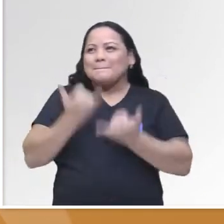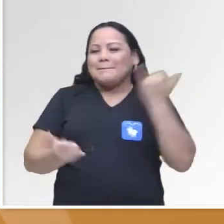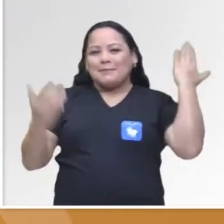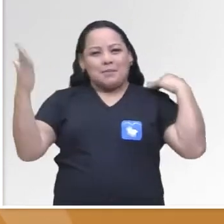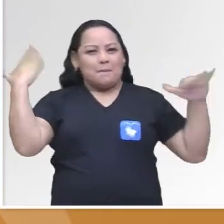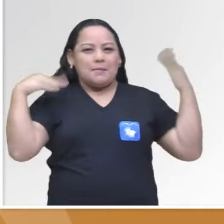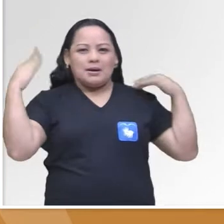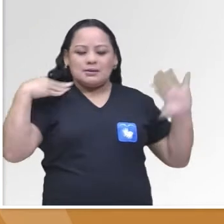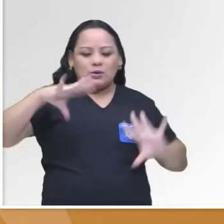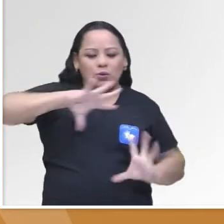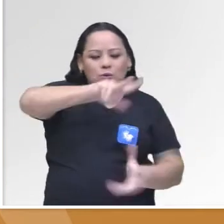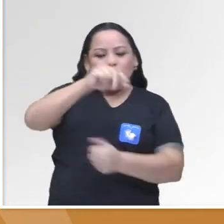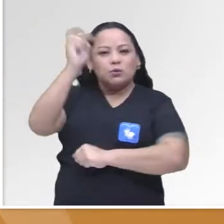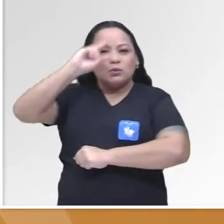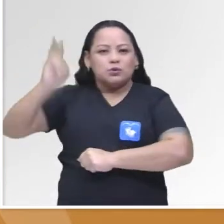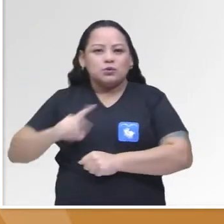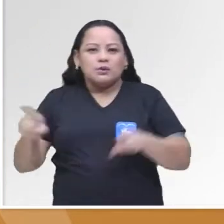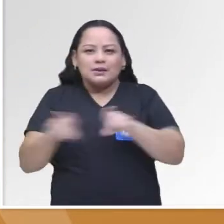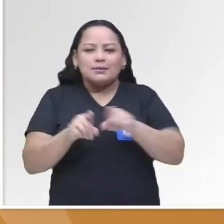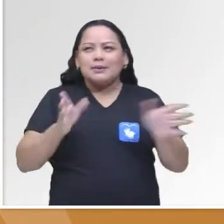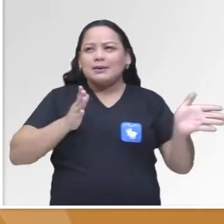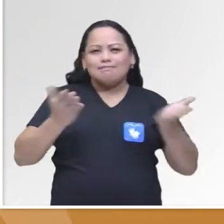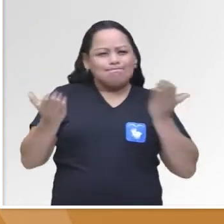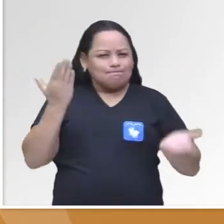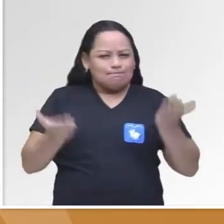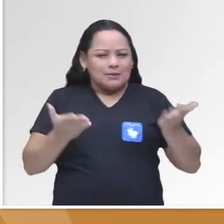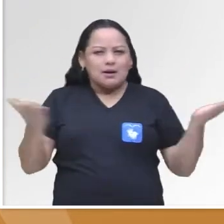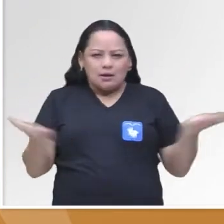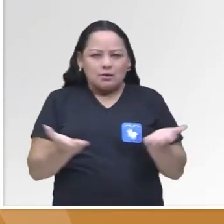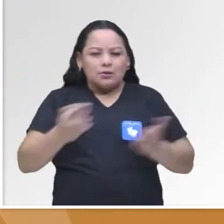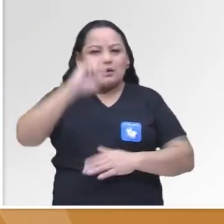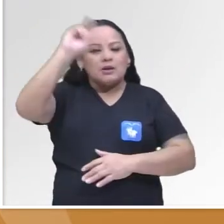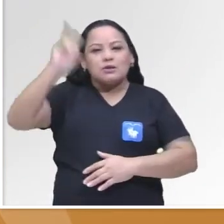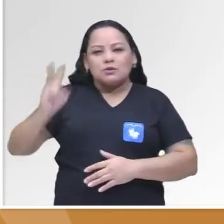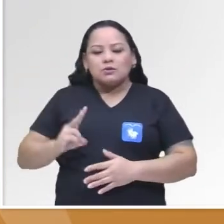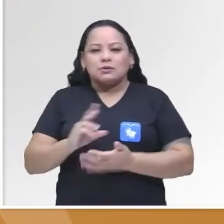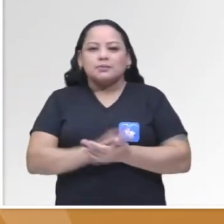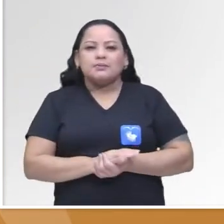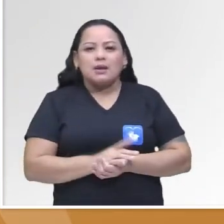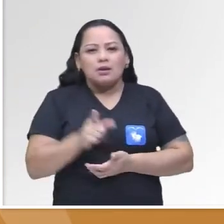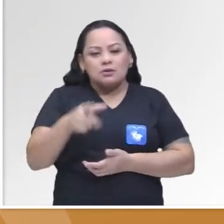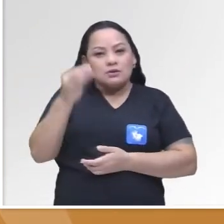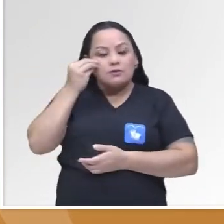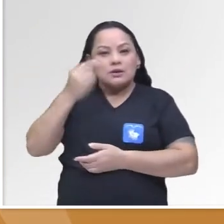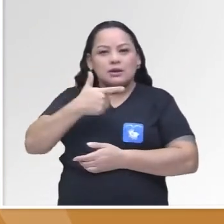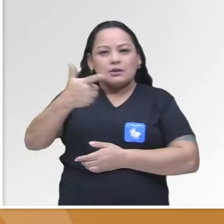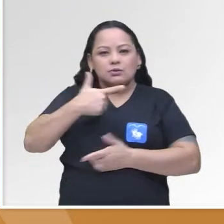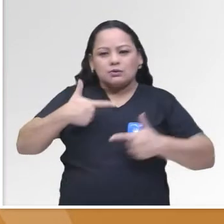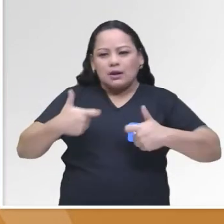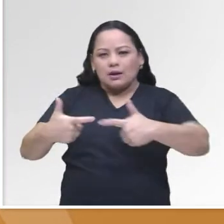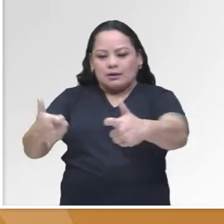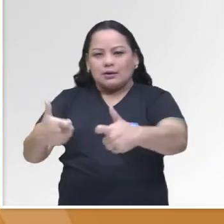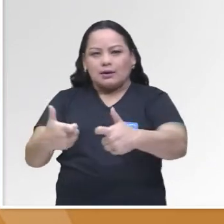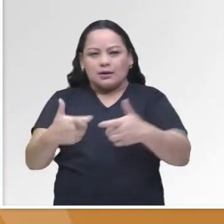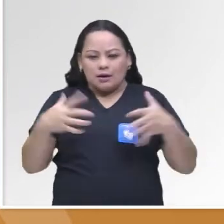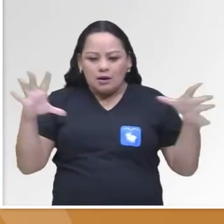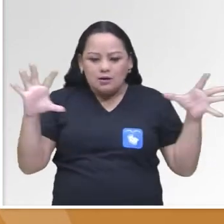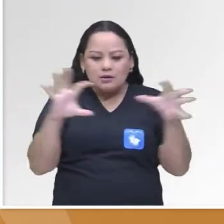mundo e fazendo contrapontos com a nossa história local. E se vocês vão ver que a Segunda Guerra Mundial está